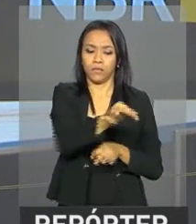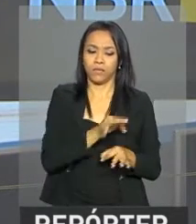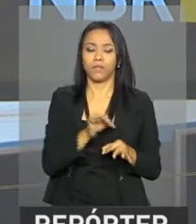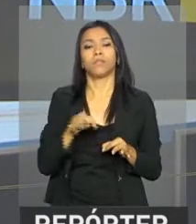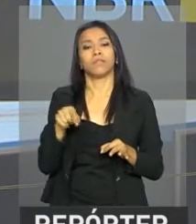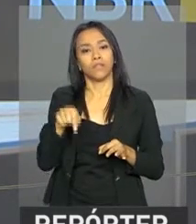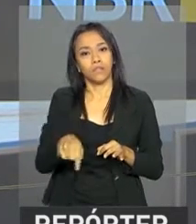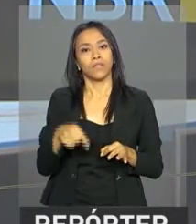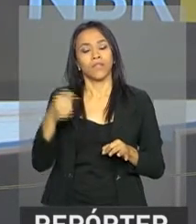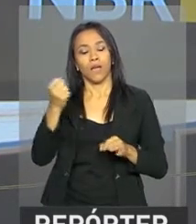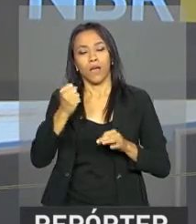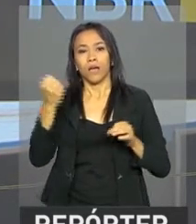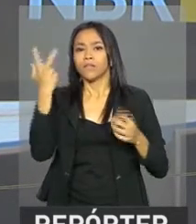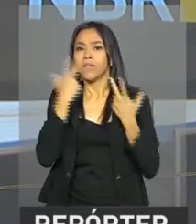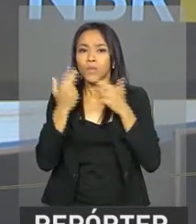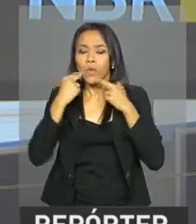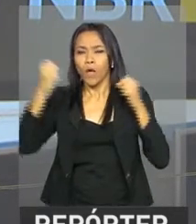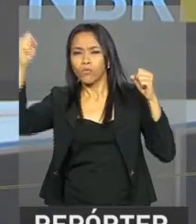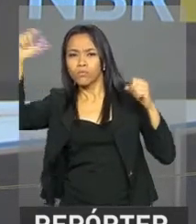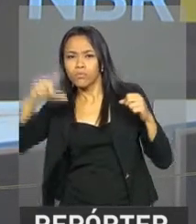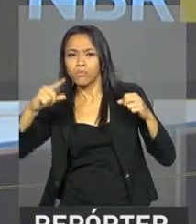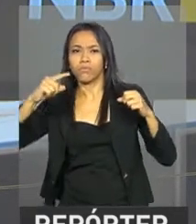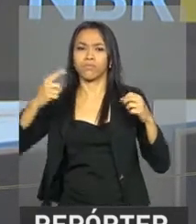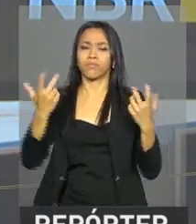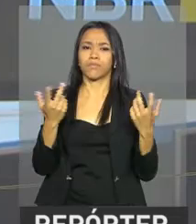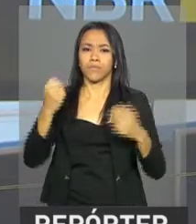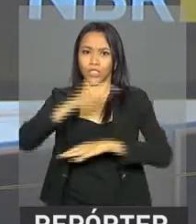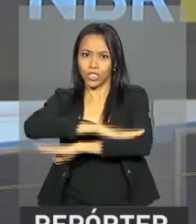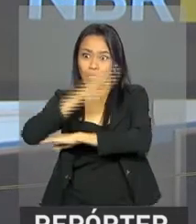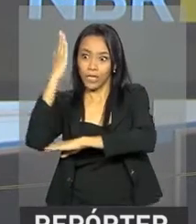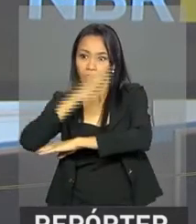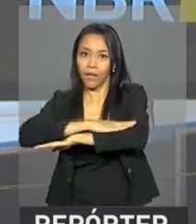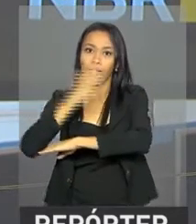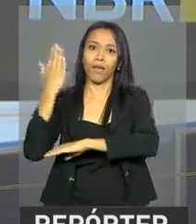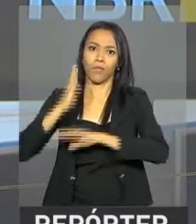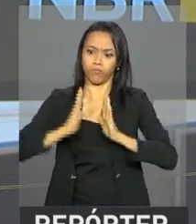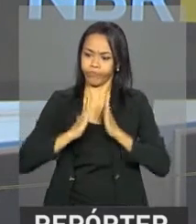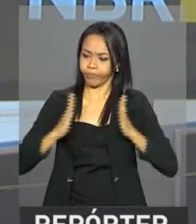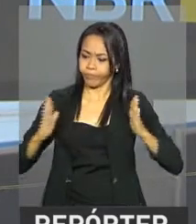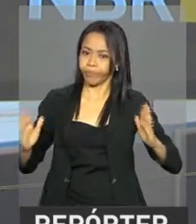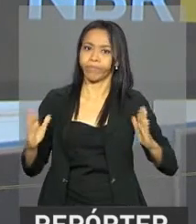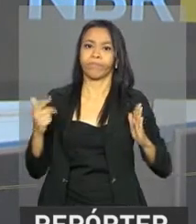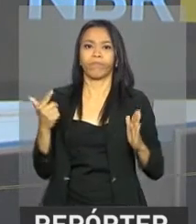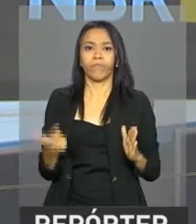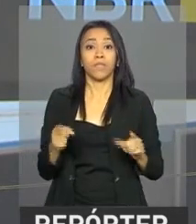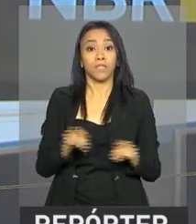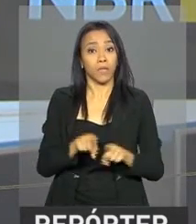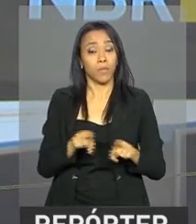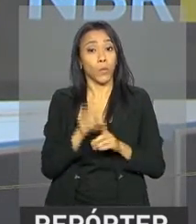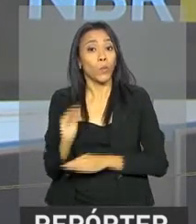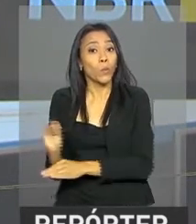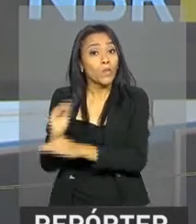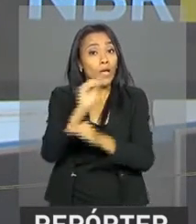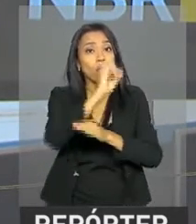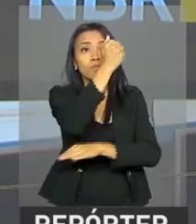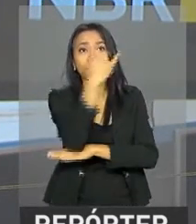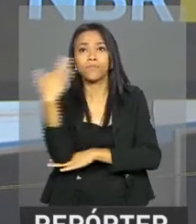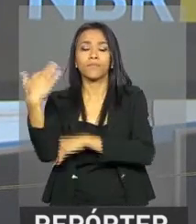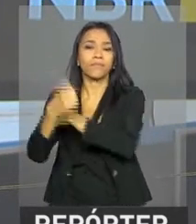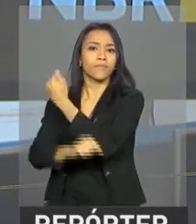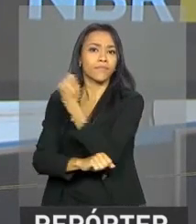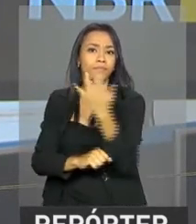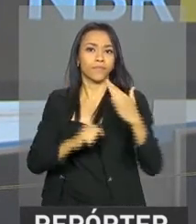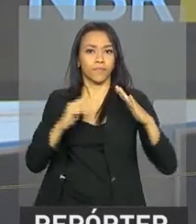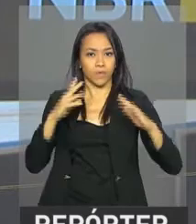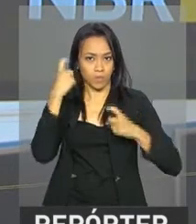valorizou a iluminação natural por meio de grandes janelas. E além de contemplar aspectos sustentáveis, foi desenvolvida